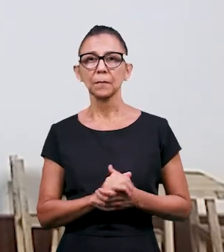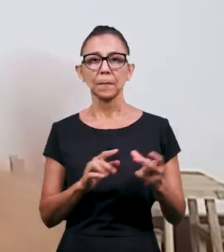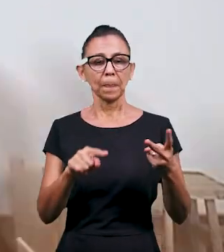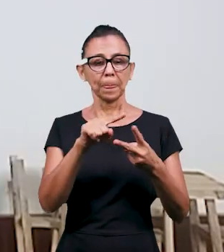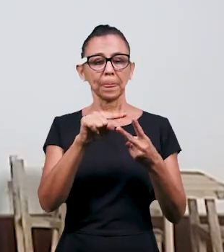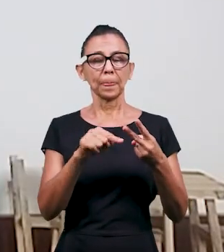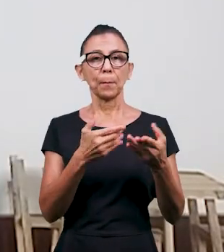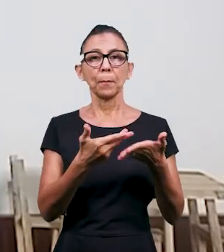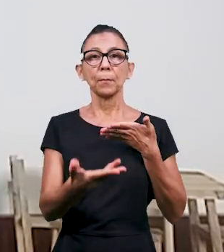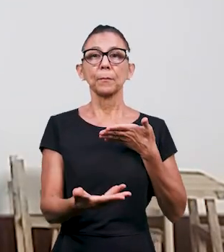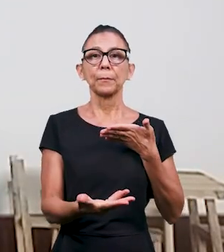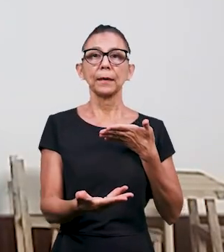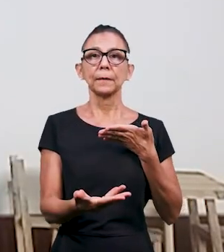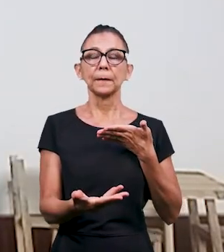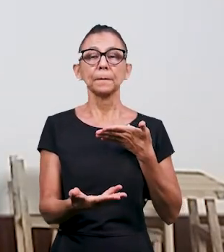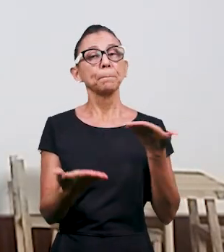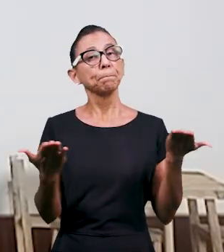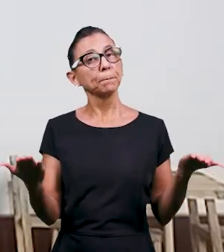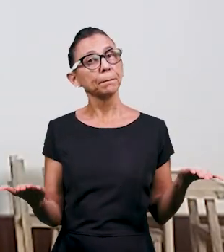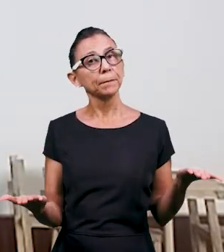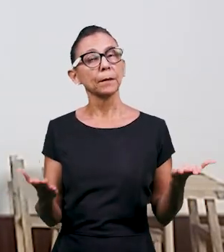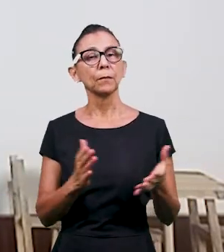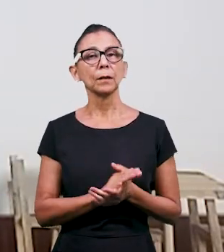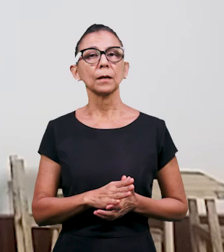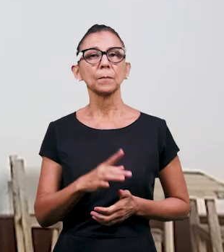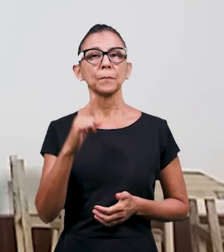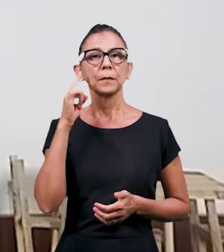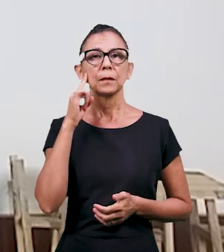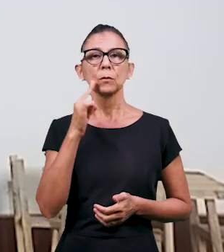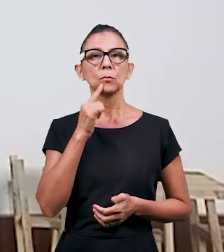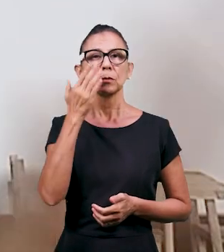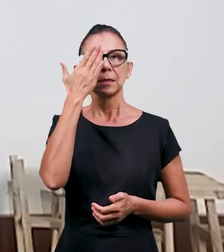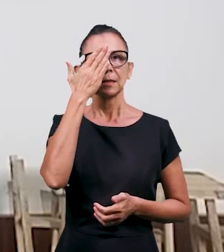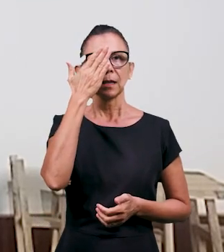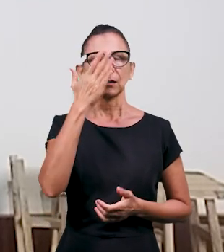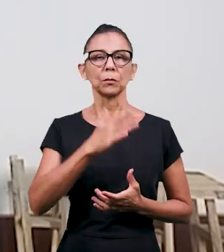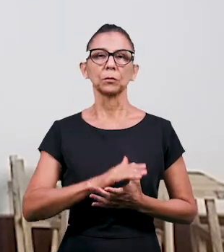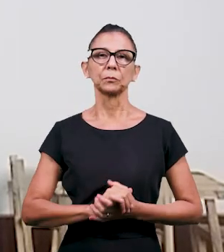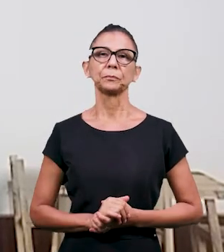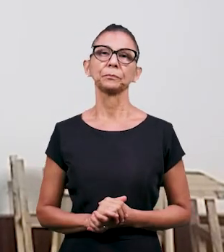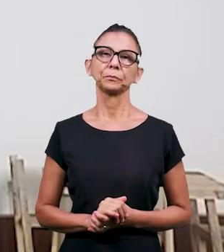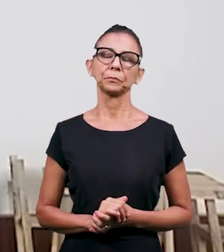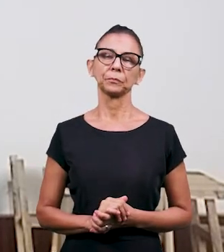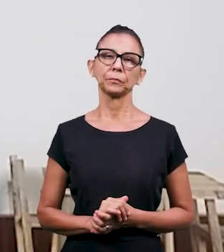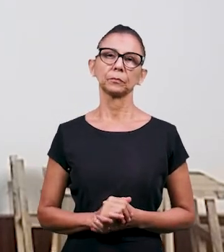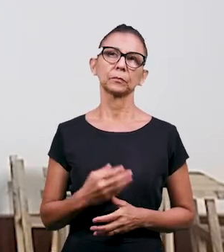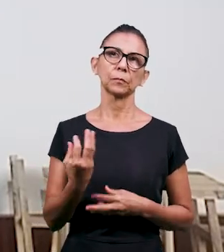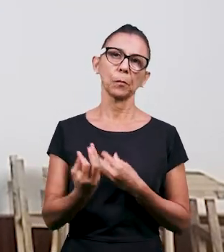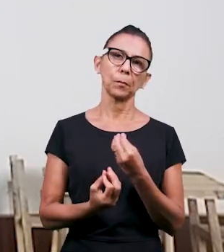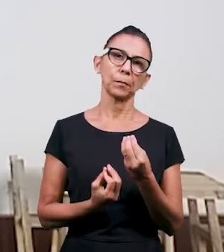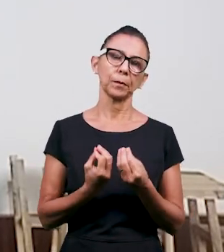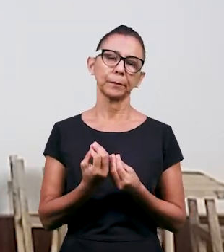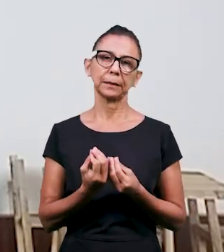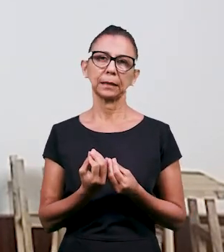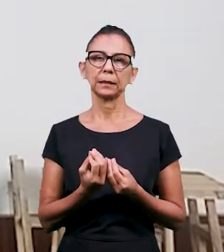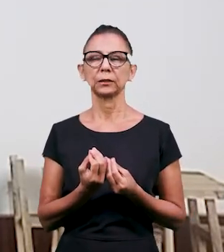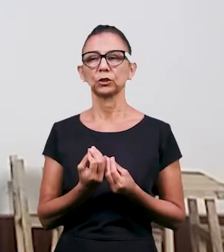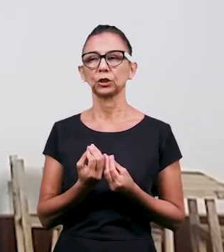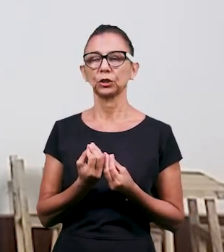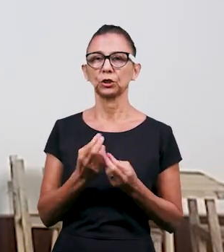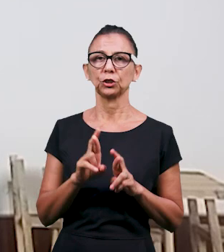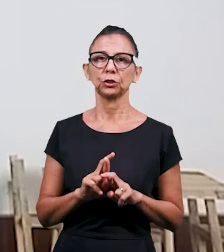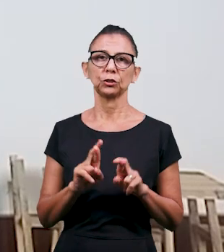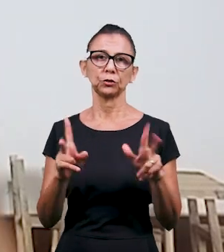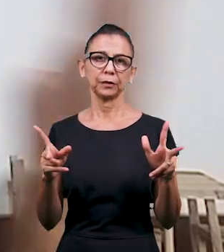juntas, elas se configuram como a surdo-cegueira e tem formas ímpares de tratar, de